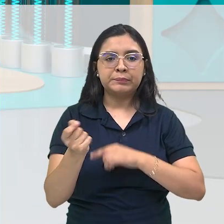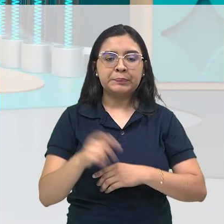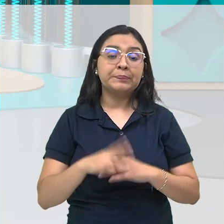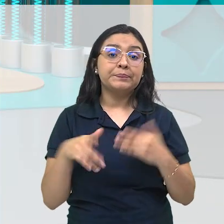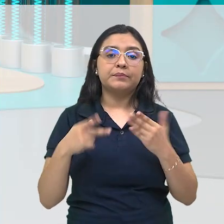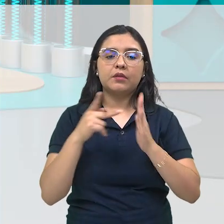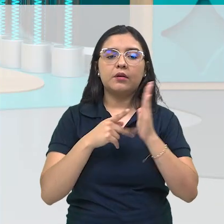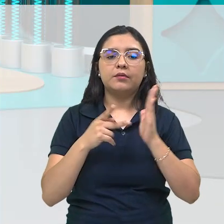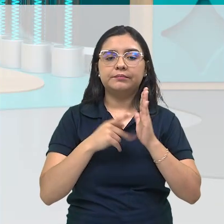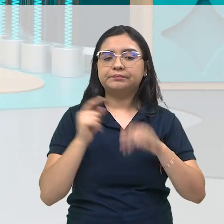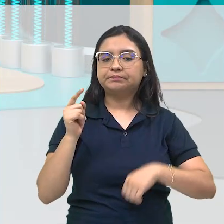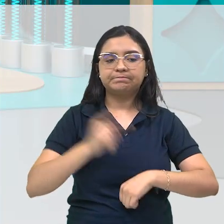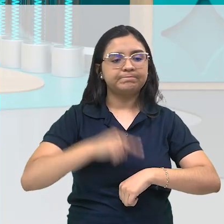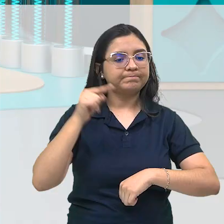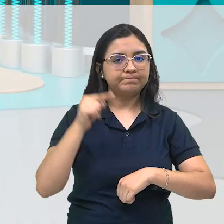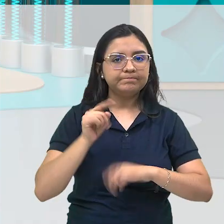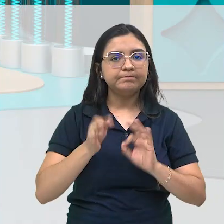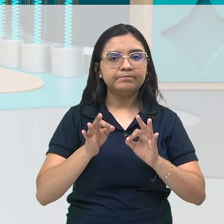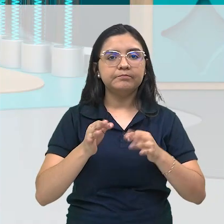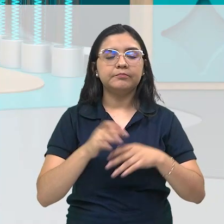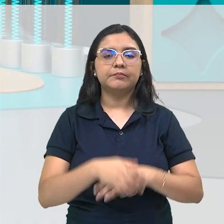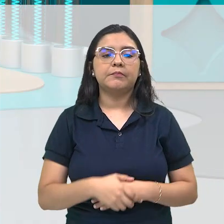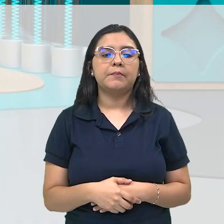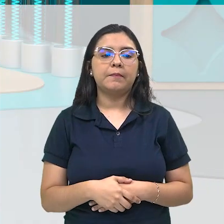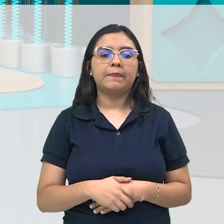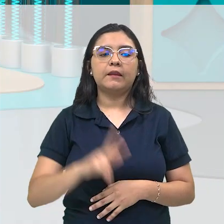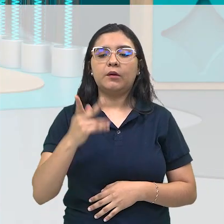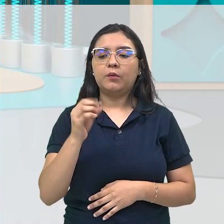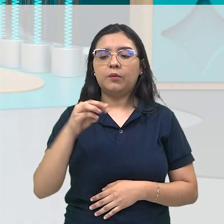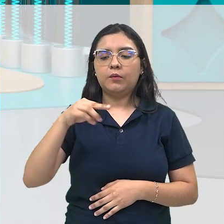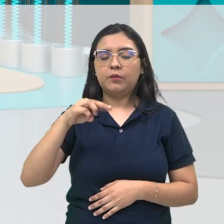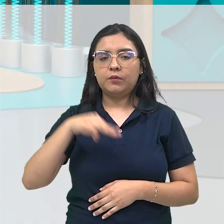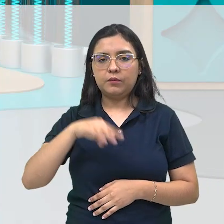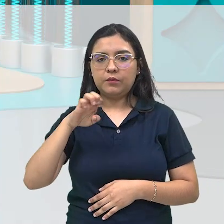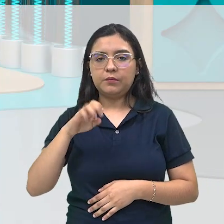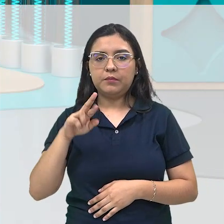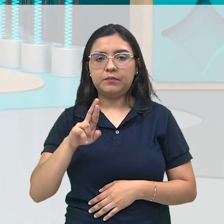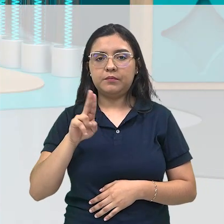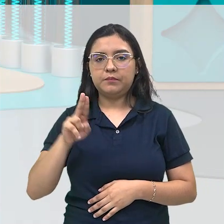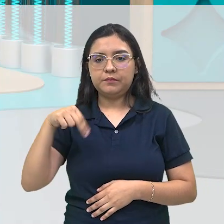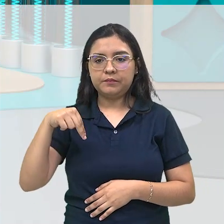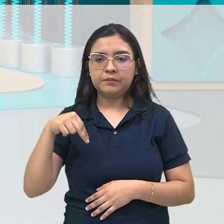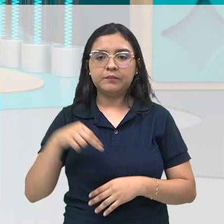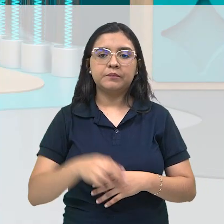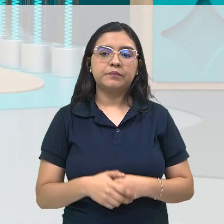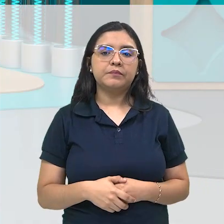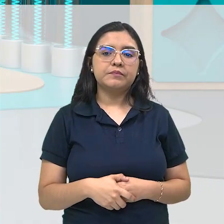dado ponto logo na hora para ele, né, que é o home run. Então, lembrando, quando